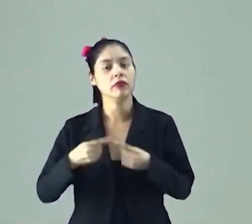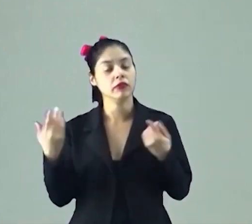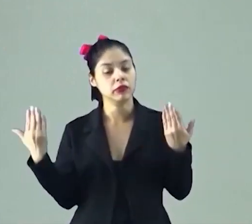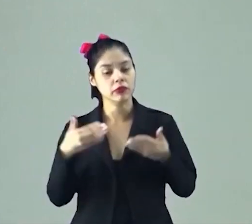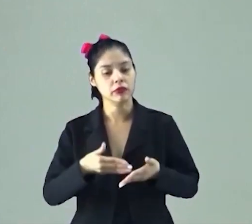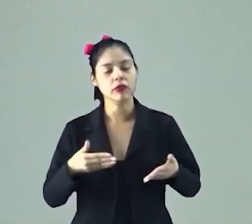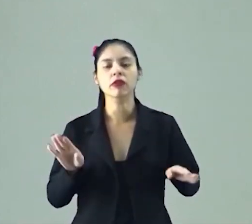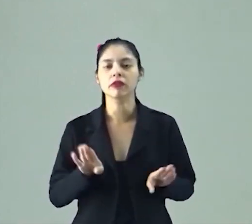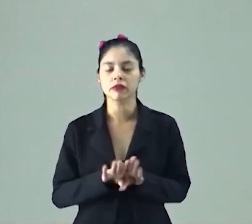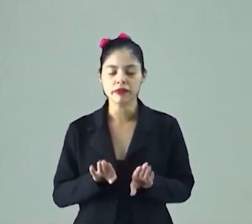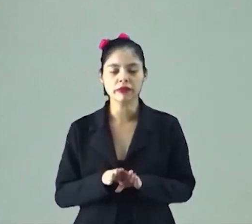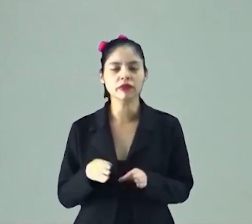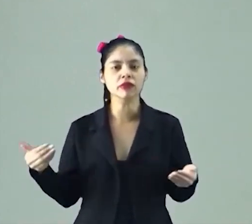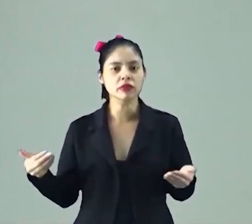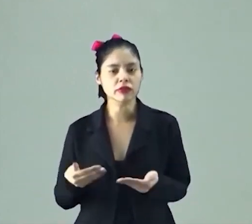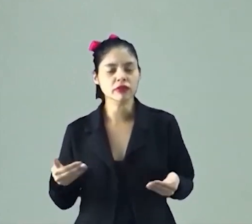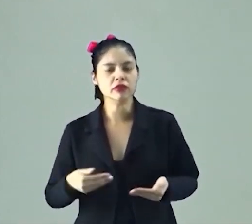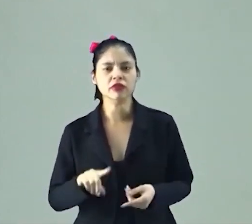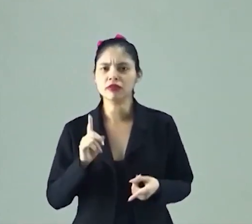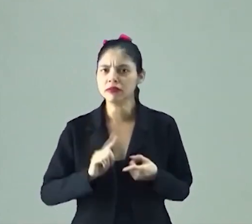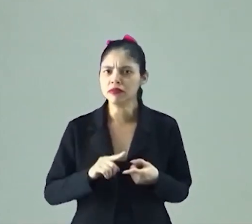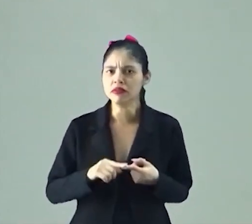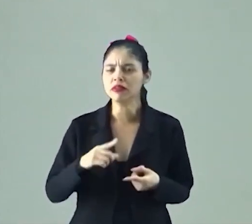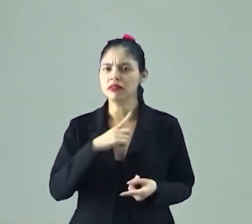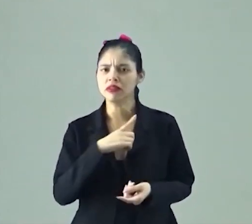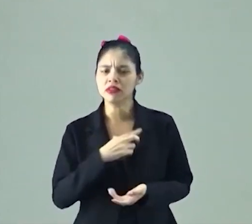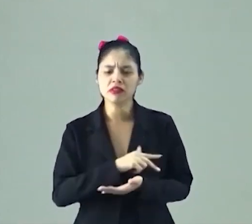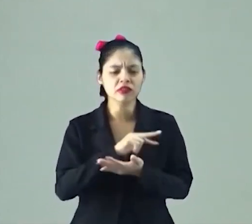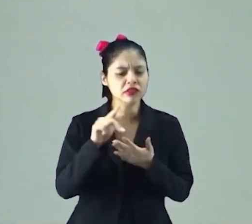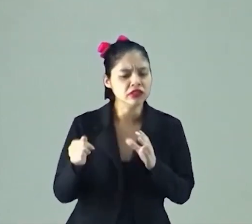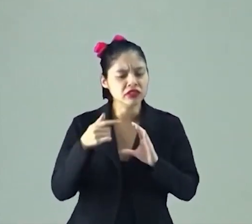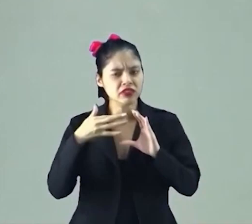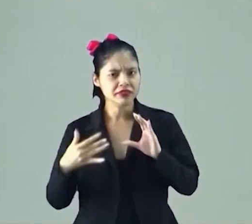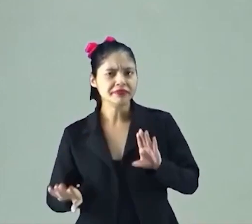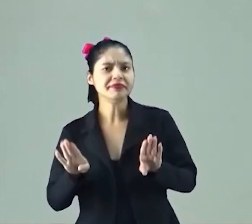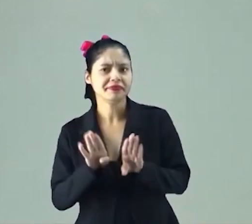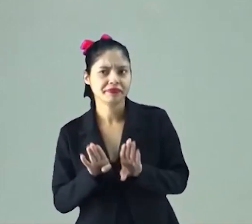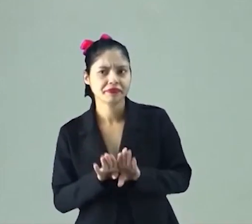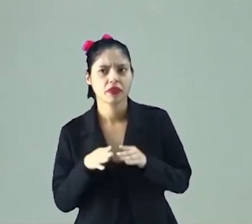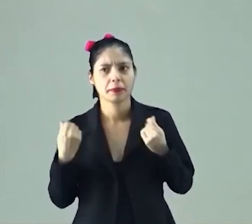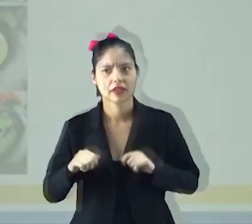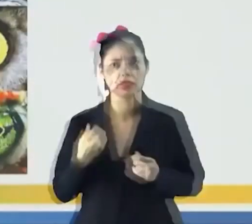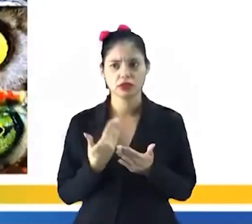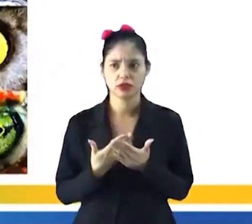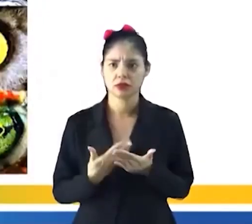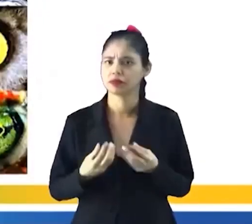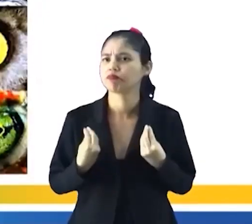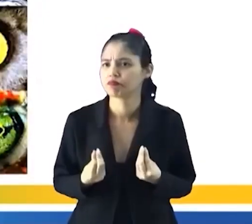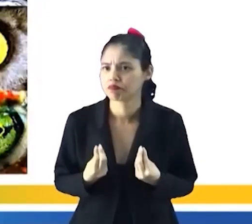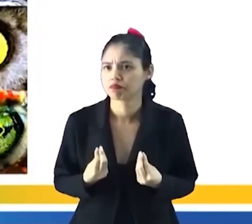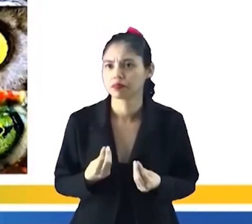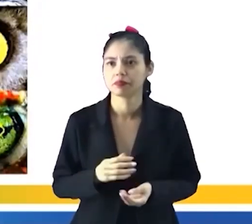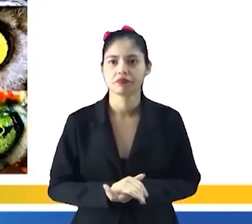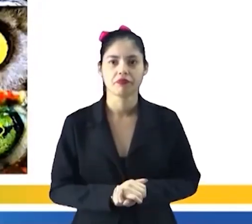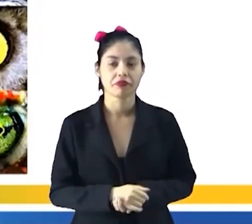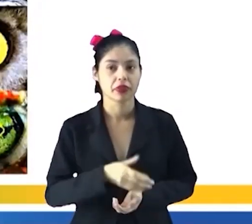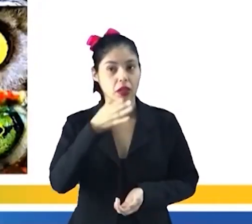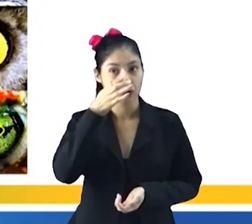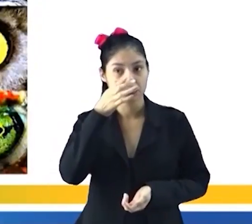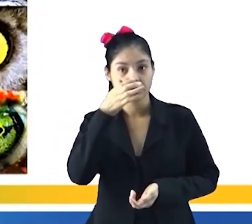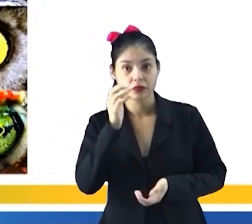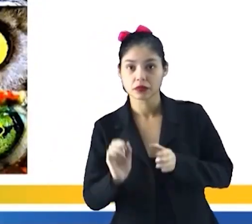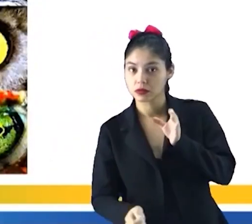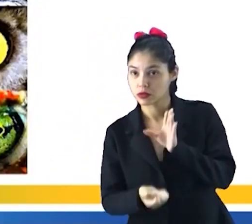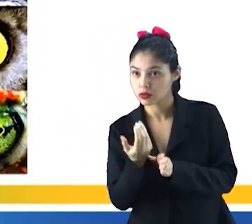de hoje é realmente entender por que existem tantas espécies no mundo e por que a gente precisa estudar elas. Essa curiosidade,